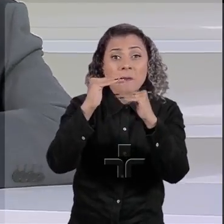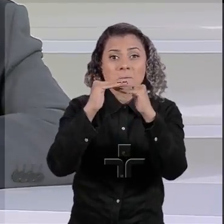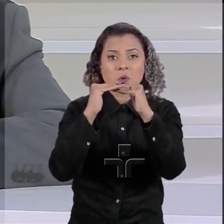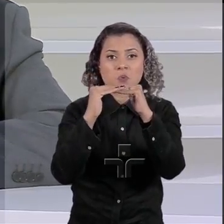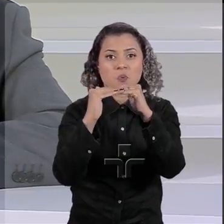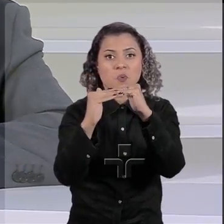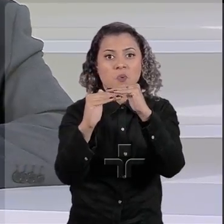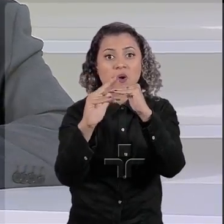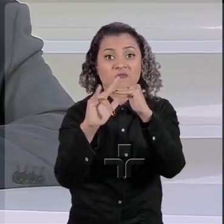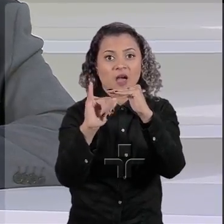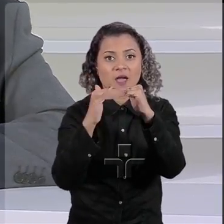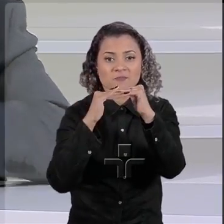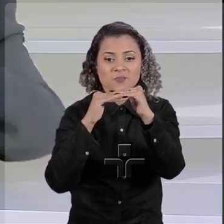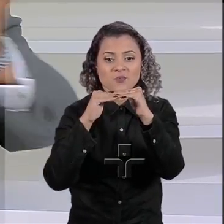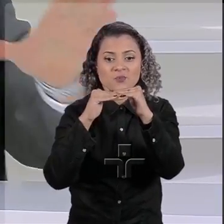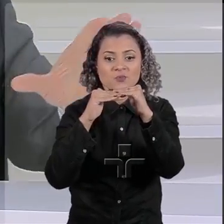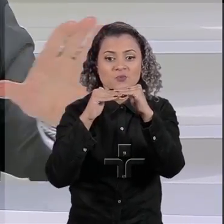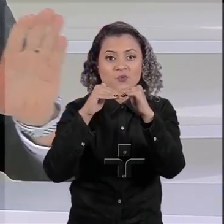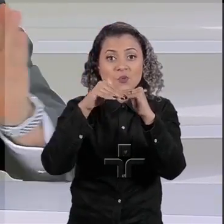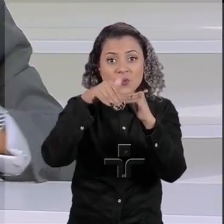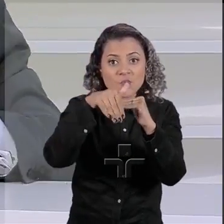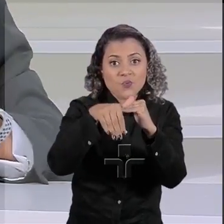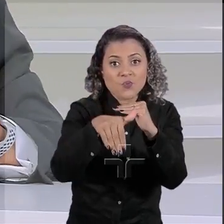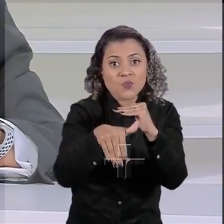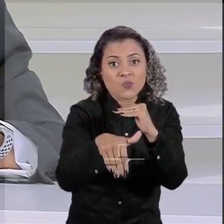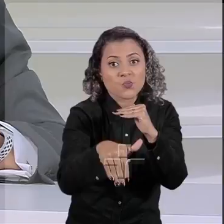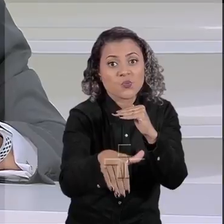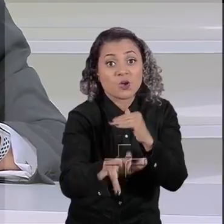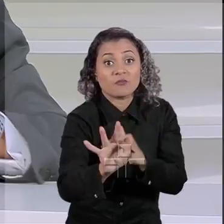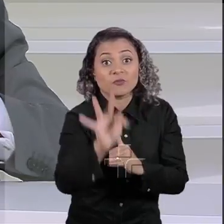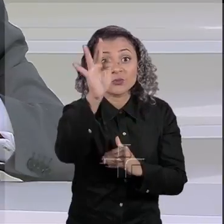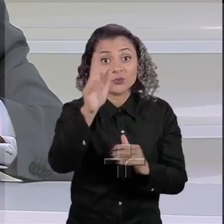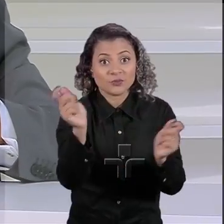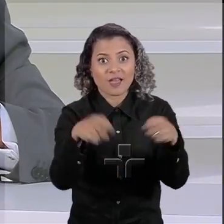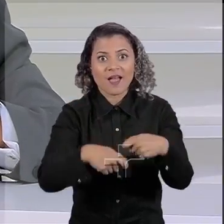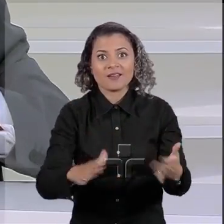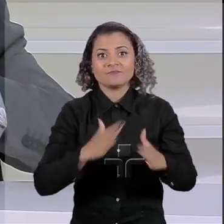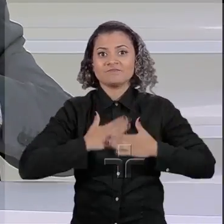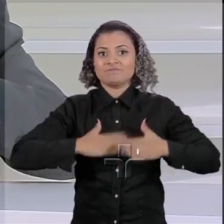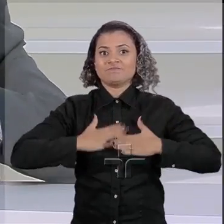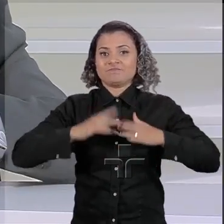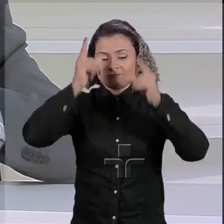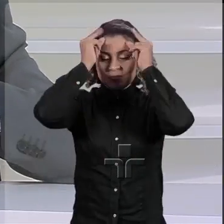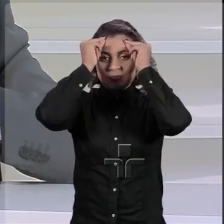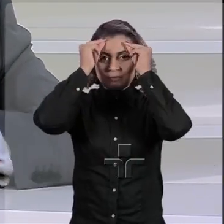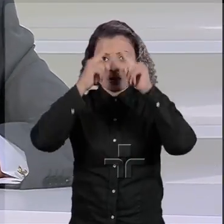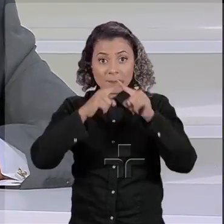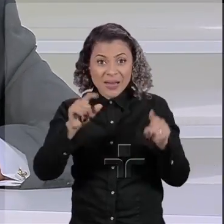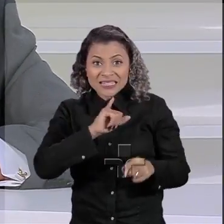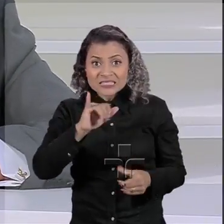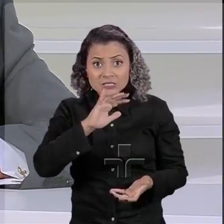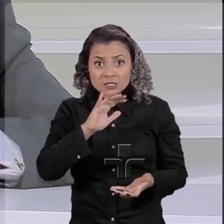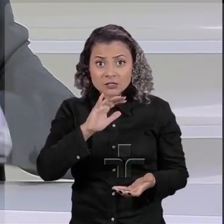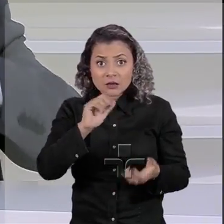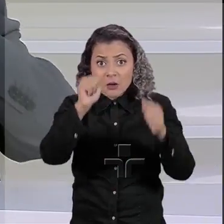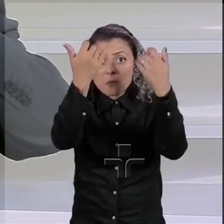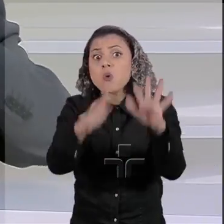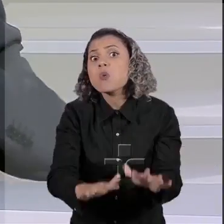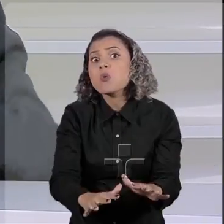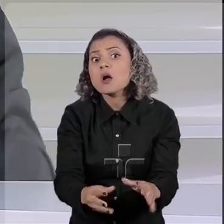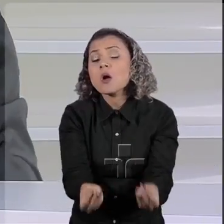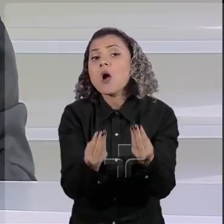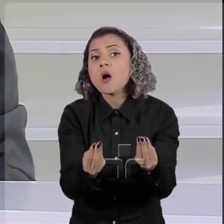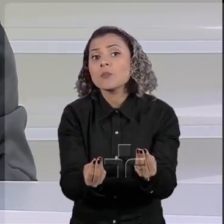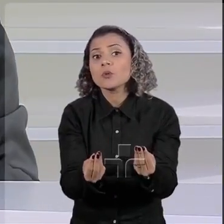estabiliza, depois começa a declinar e estamos todos numa boa. Se houver o fracasso, essa